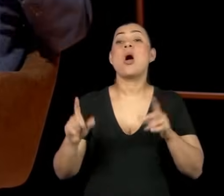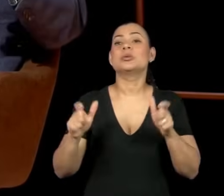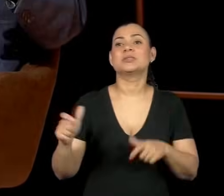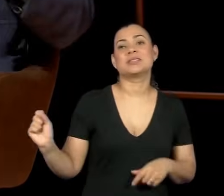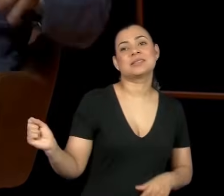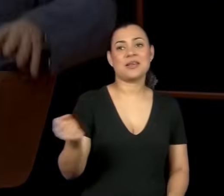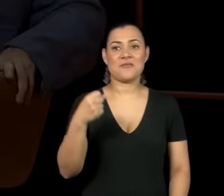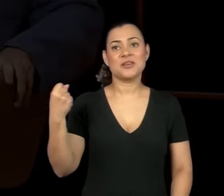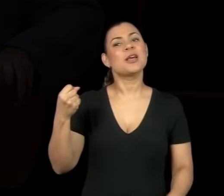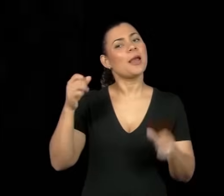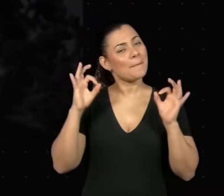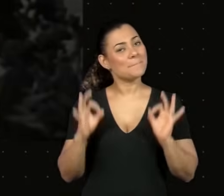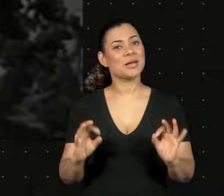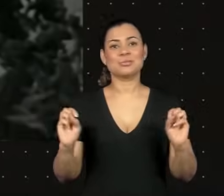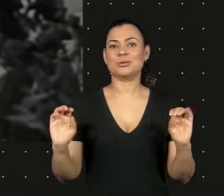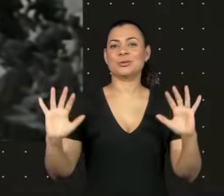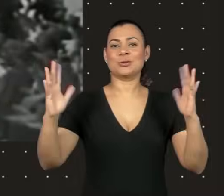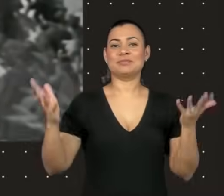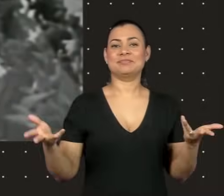falei, é ali mesmo.